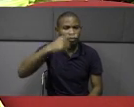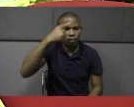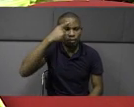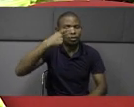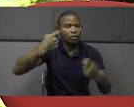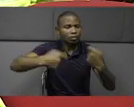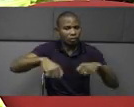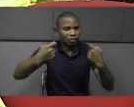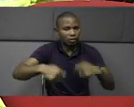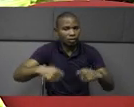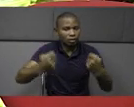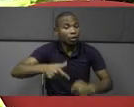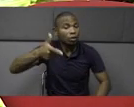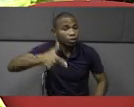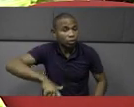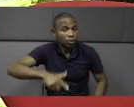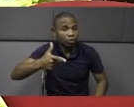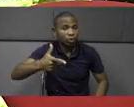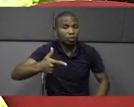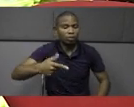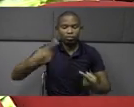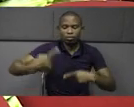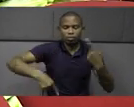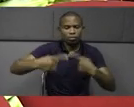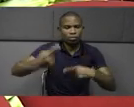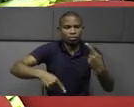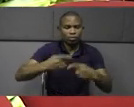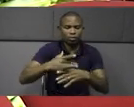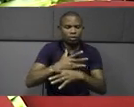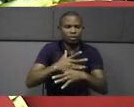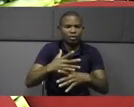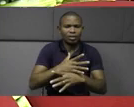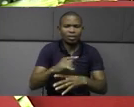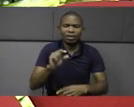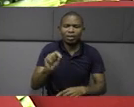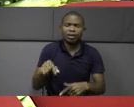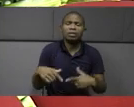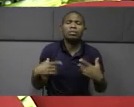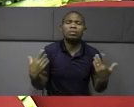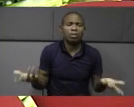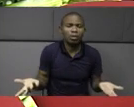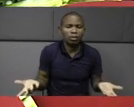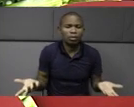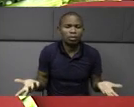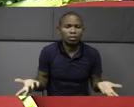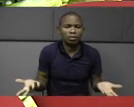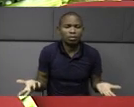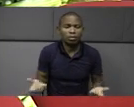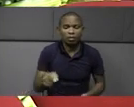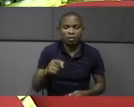discutir que cidade é essa que cidade brasileira seriam essas onde